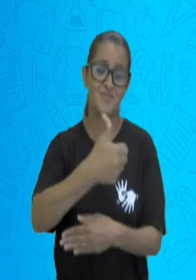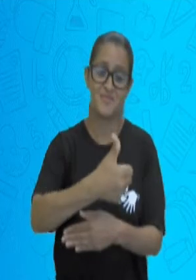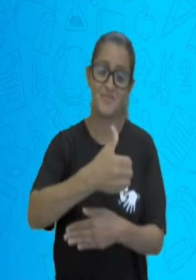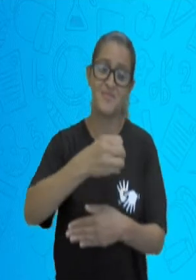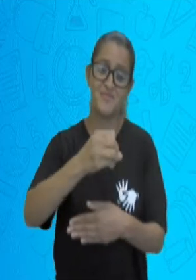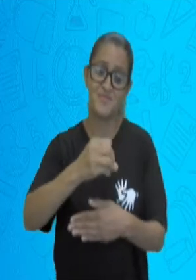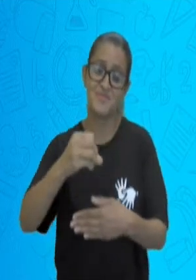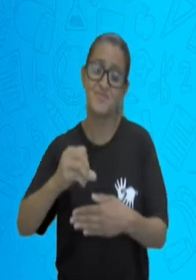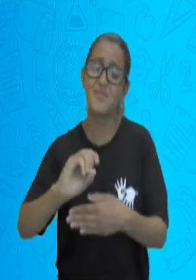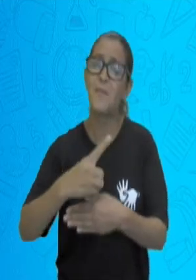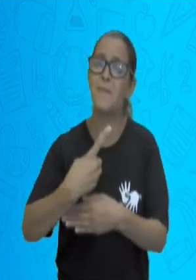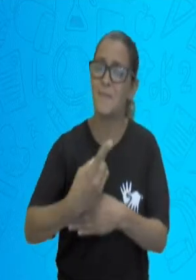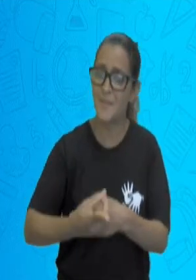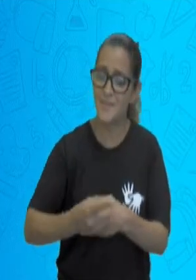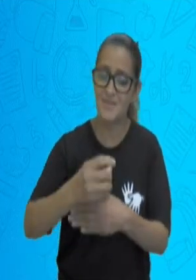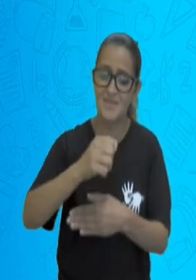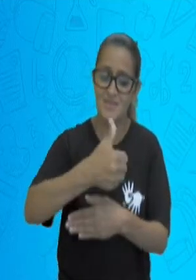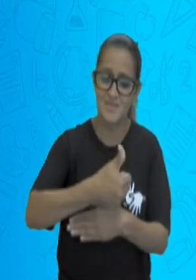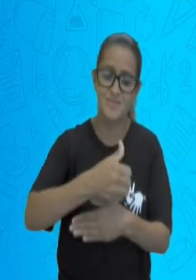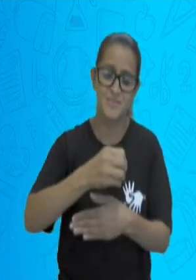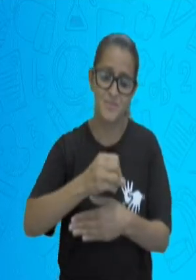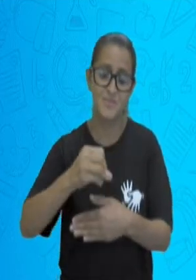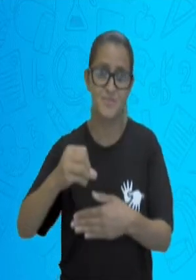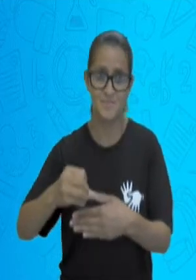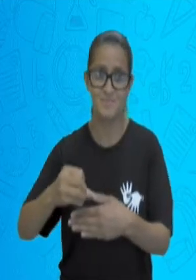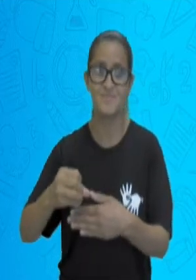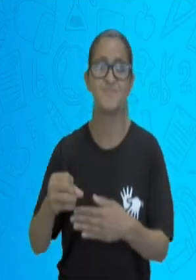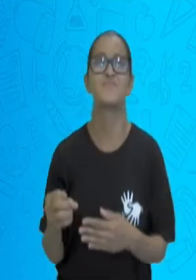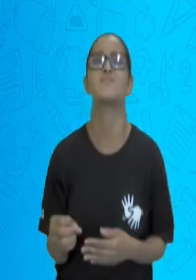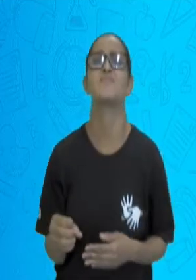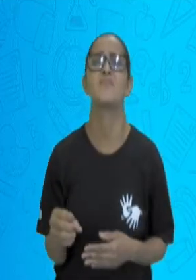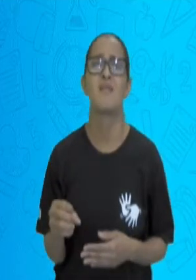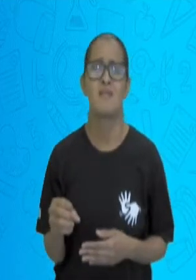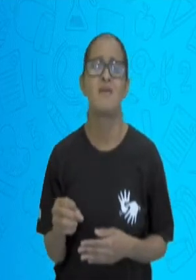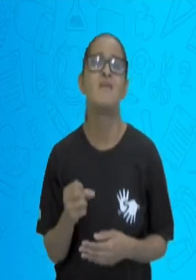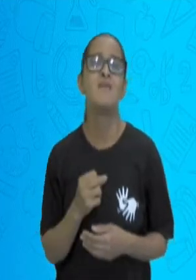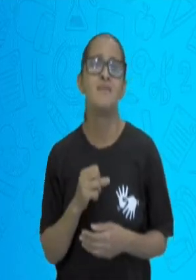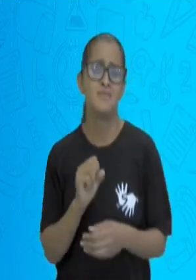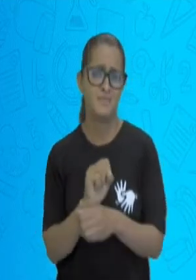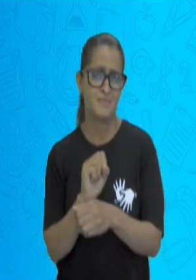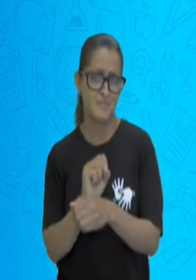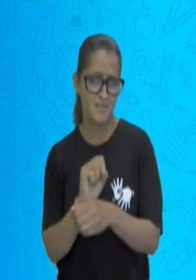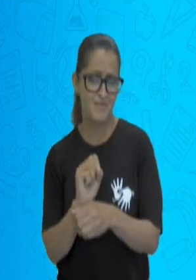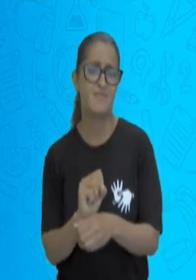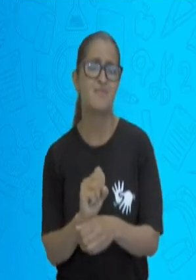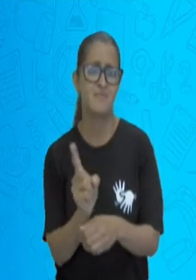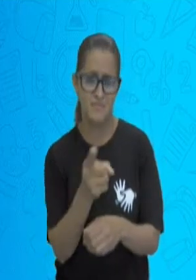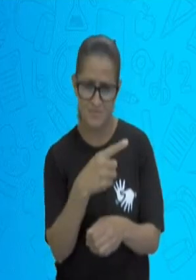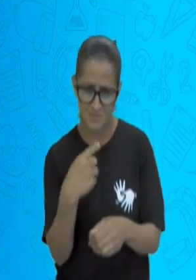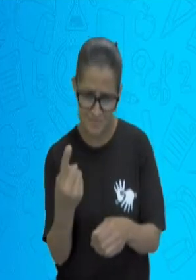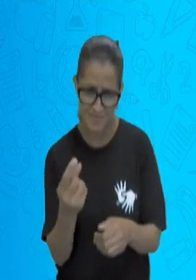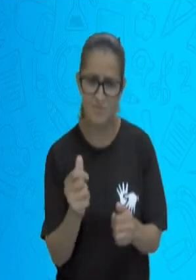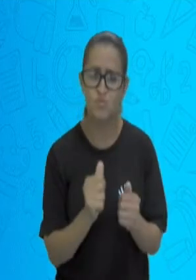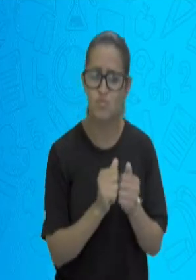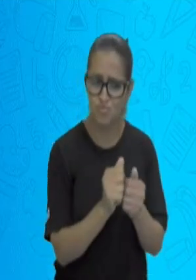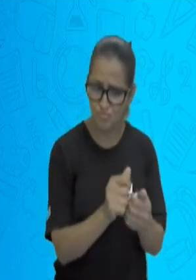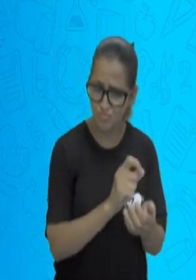o número 100. Eu espero que vocês estejam fazendo junto comigo em casa, tá?